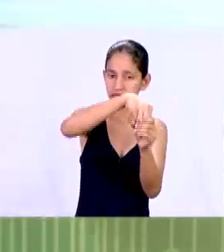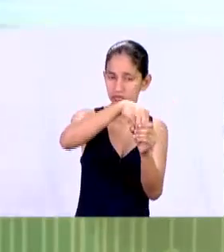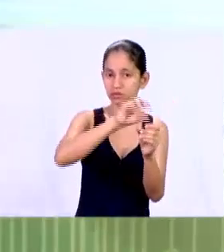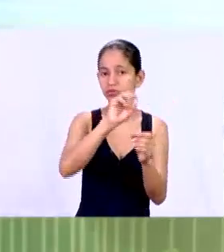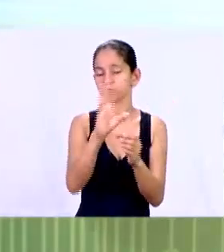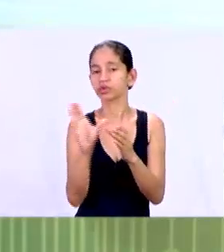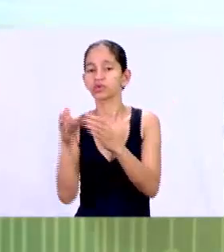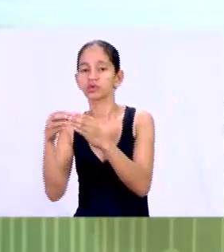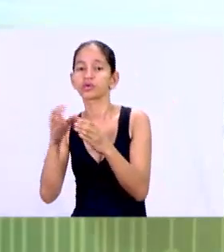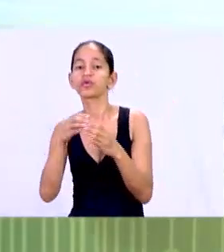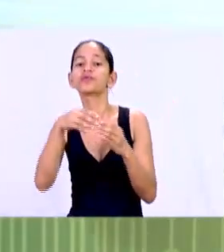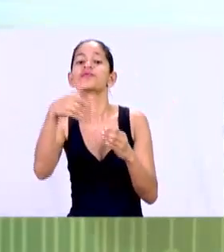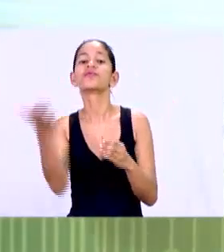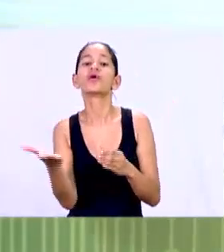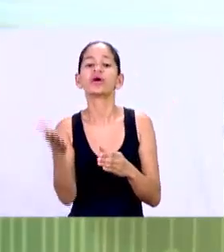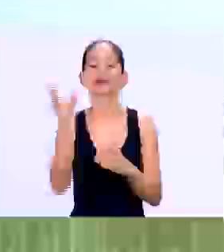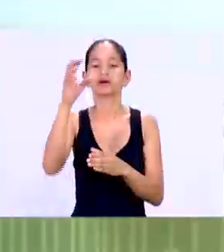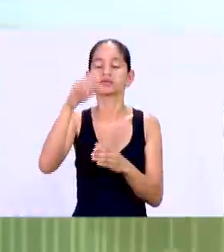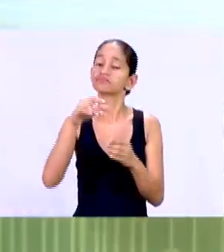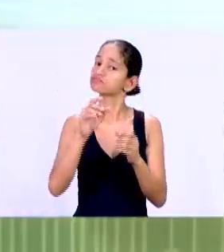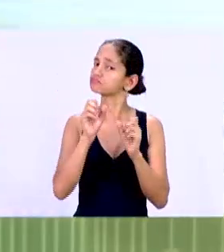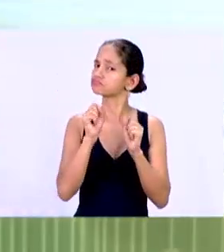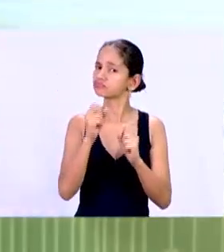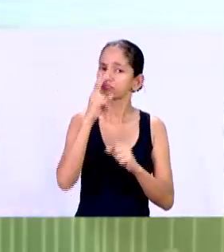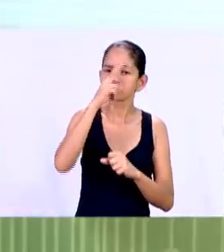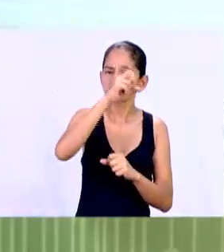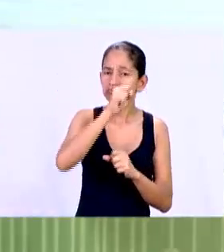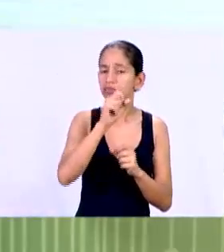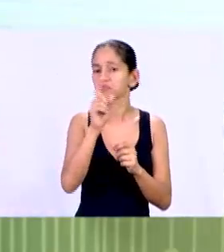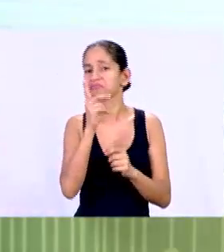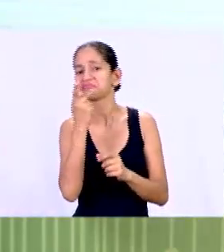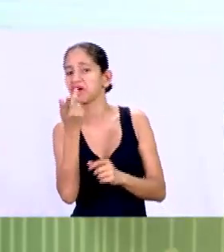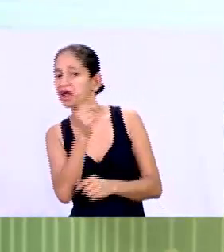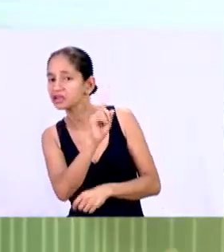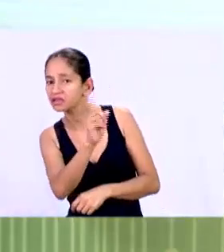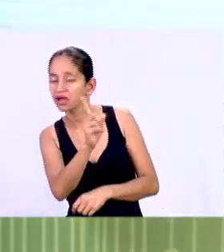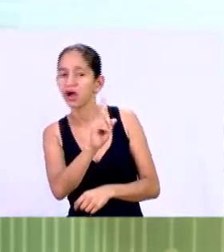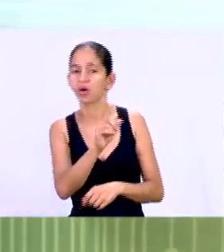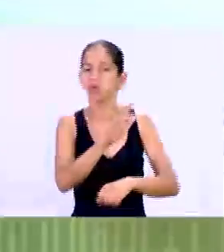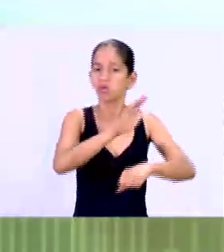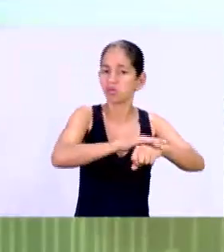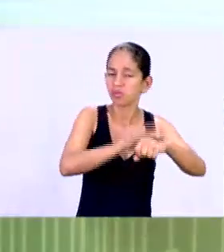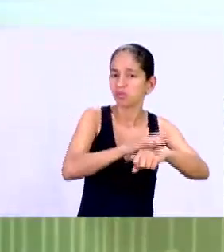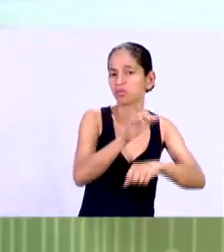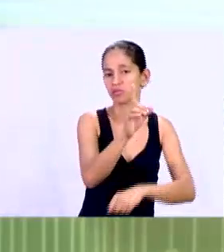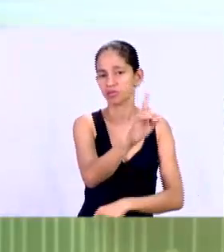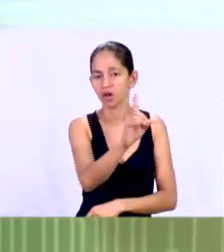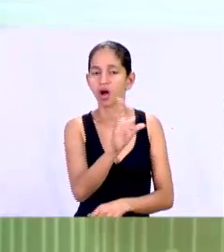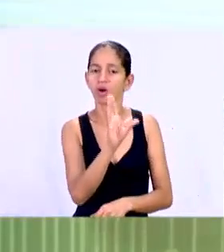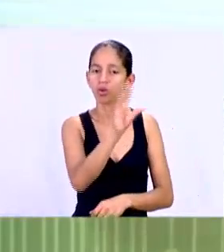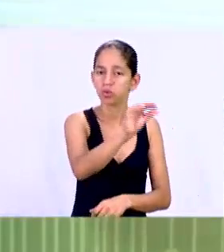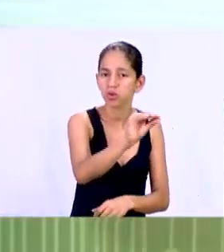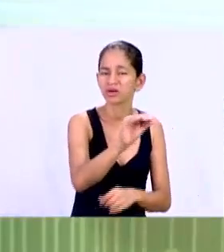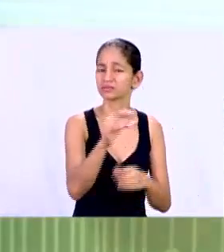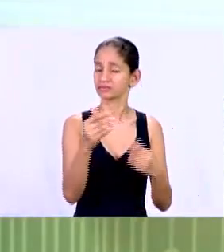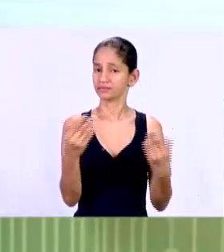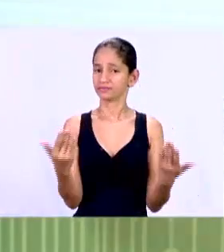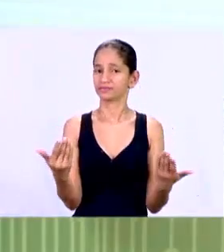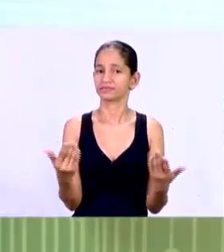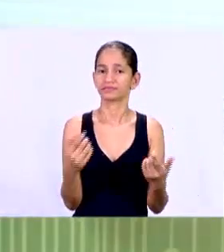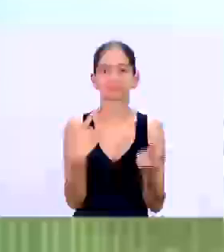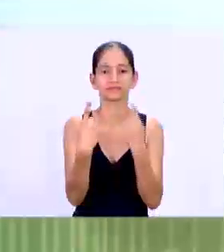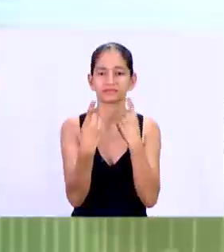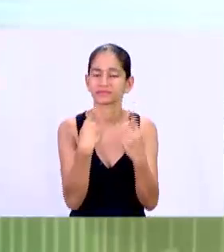a sociedade se organiza, que dá direito a uns falarem, outros não, né? Aí a gente não encontra o diálogo. E